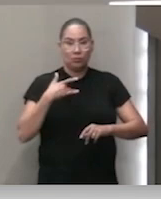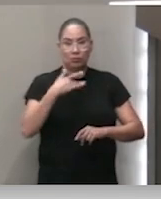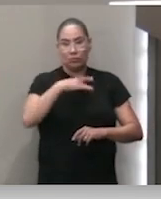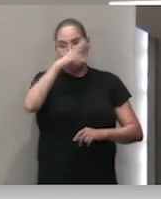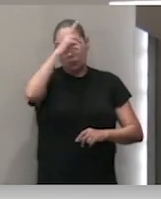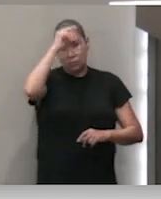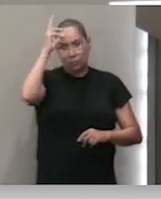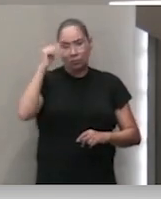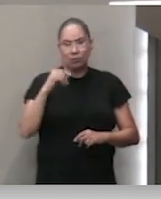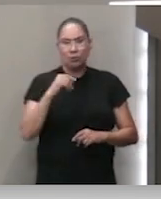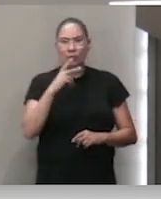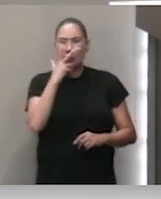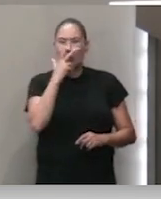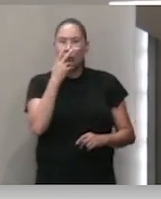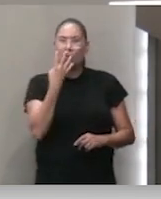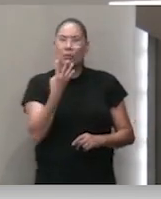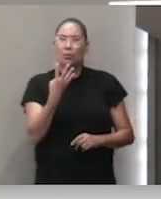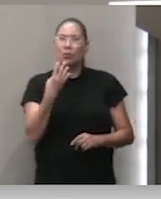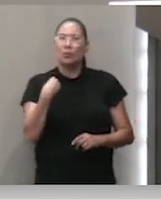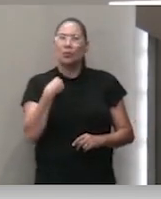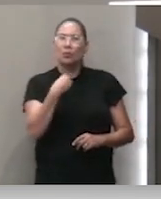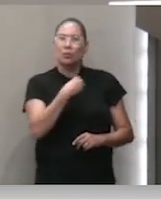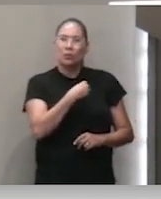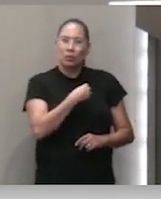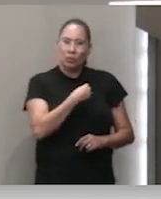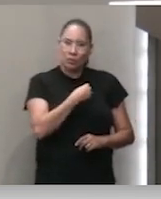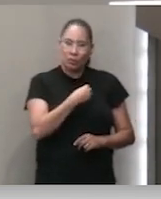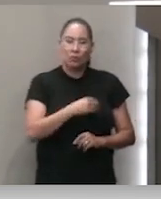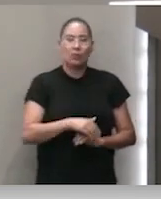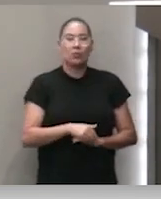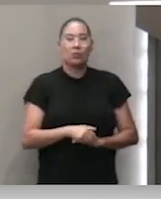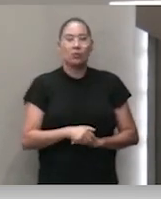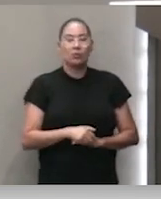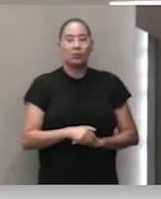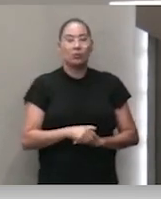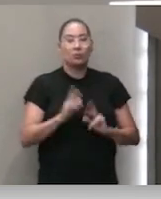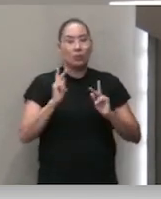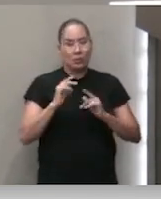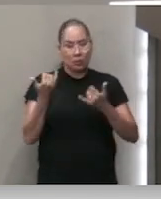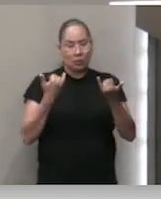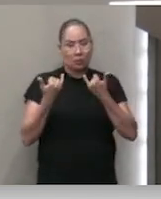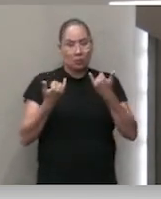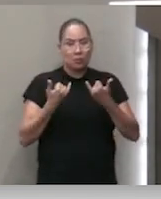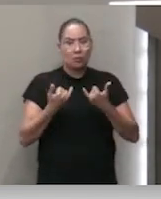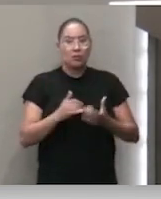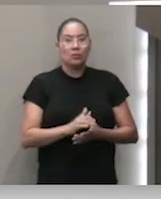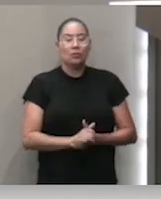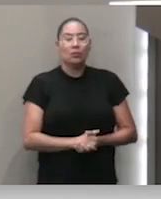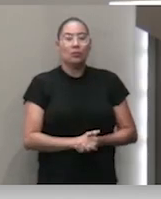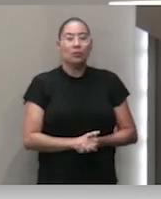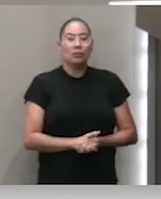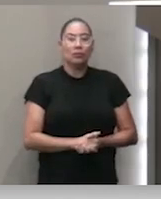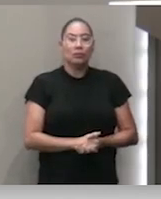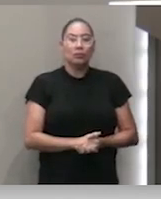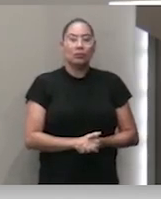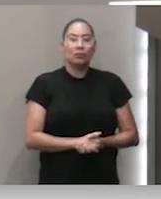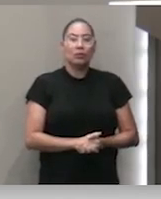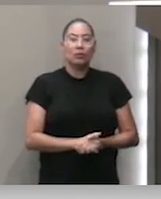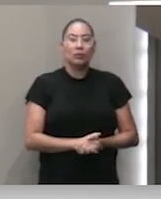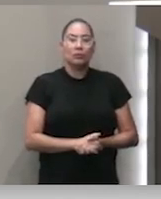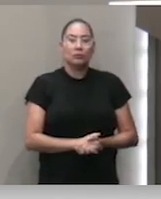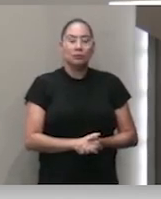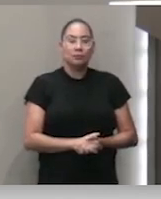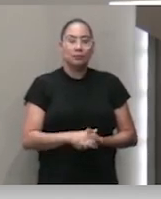4 médicos estrangeiros, inclusive um casal, é a informação que eu recebo da comunidade, né? E vou me inteirar sobre isso,